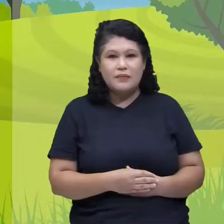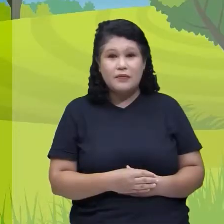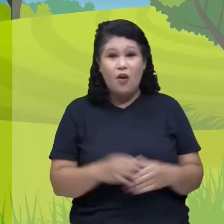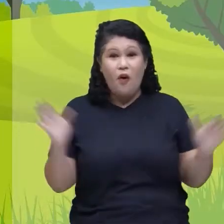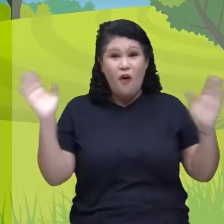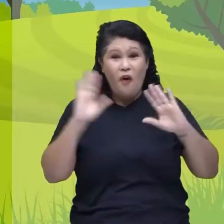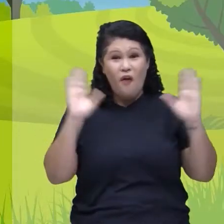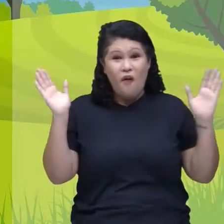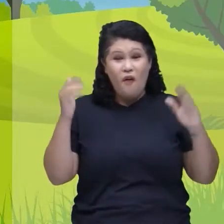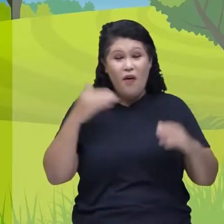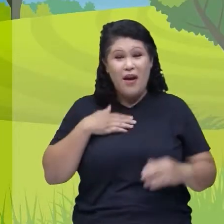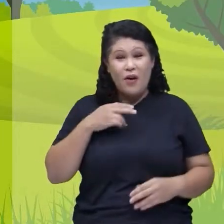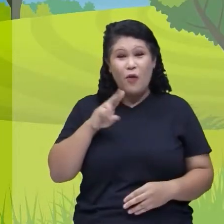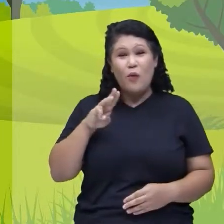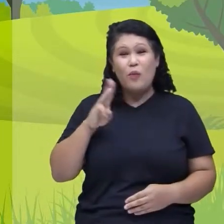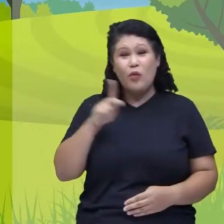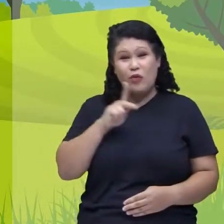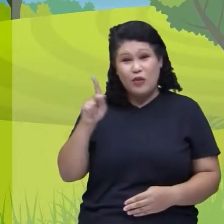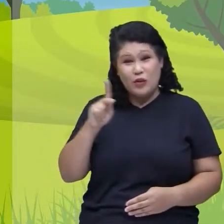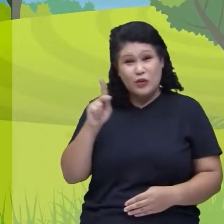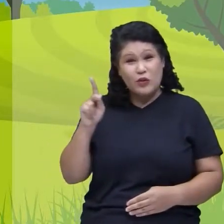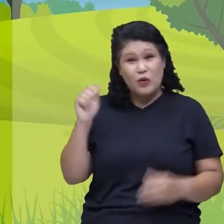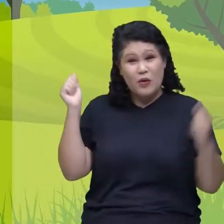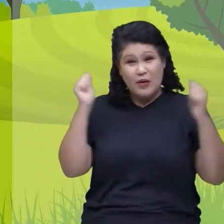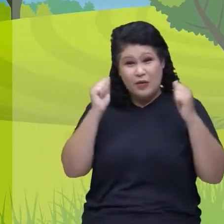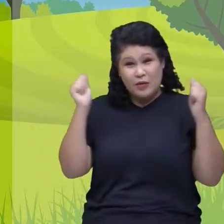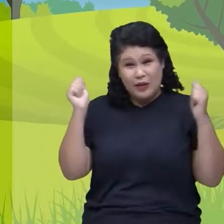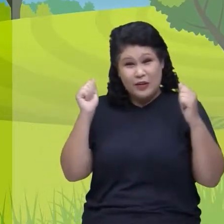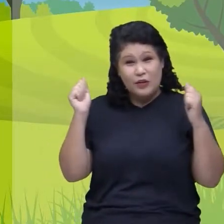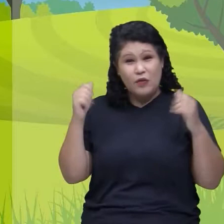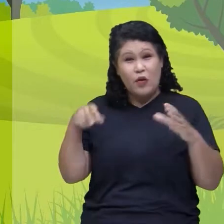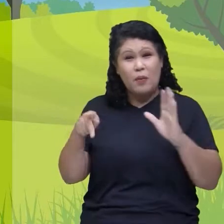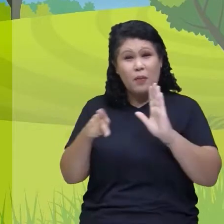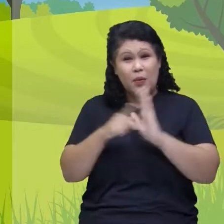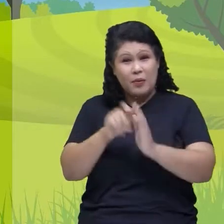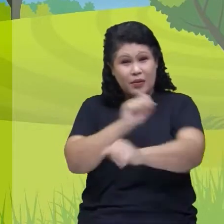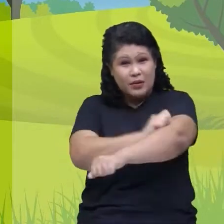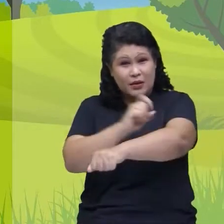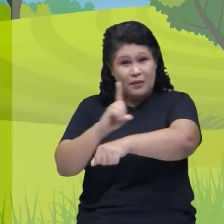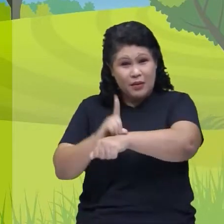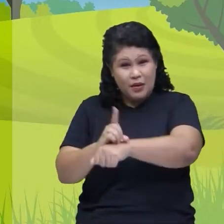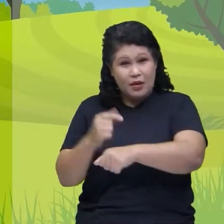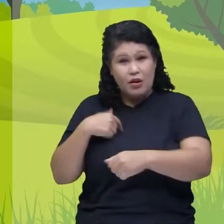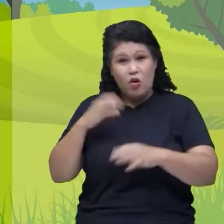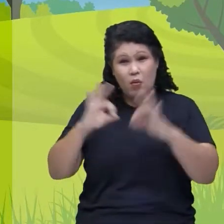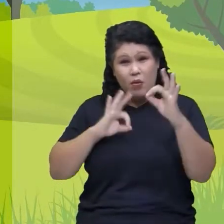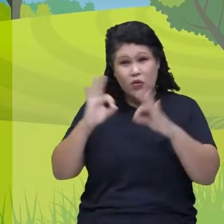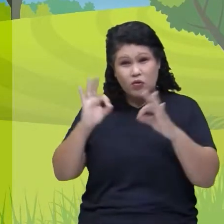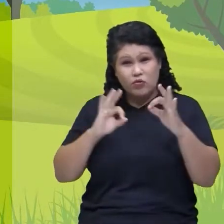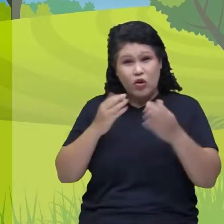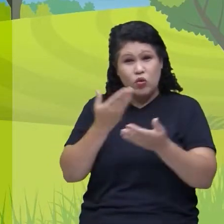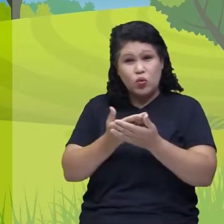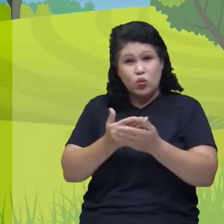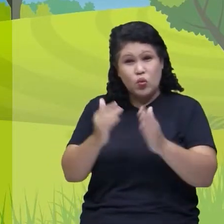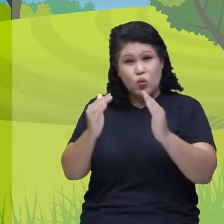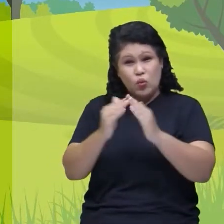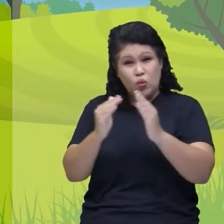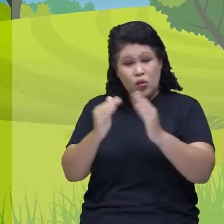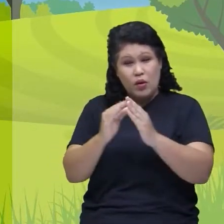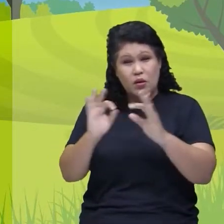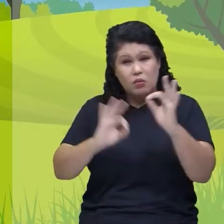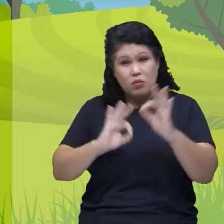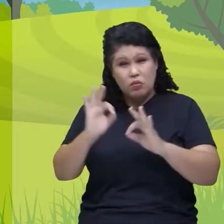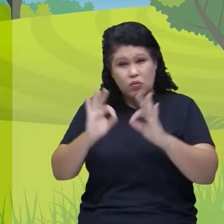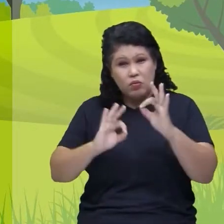Olá, sou o professor William, professor da Divisão de Educação Infantil da CEMED e estou aqui no projeto Aula em Casa, que é um projeto do Governo do Estado do Amazonas